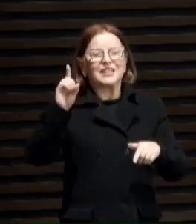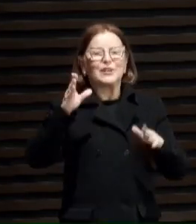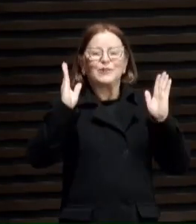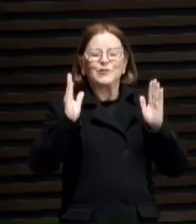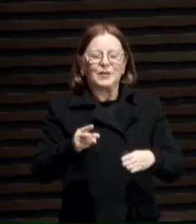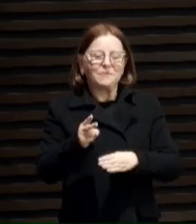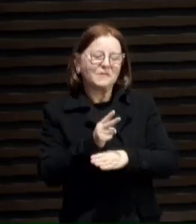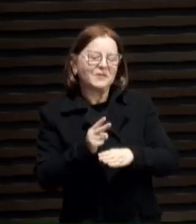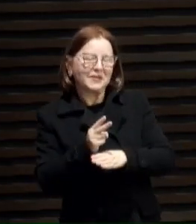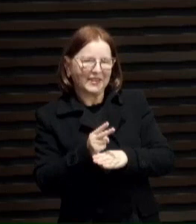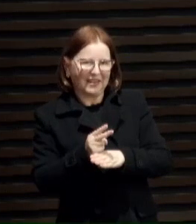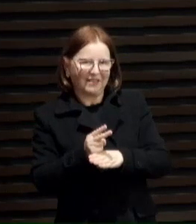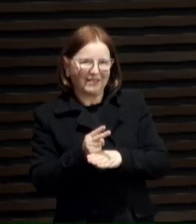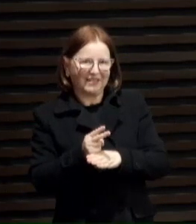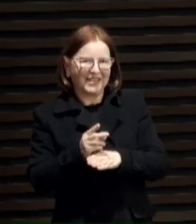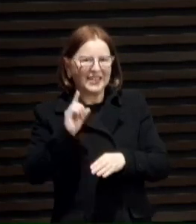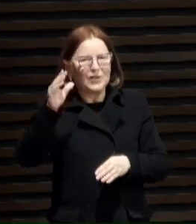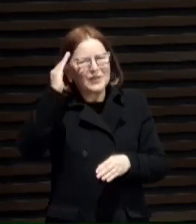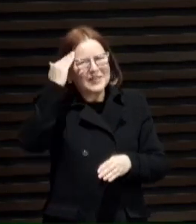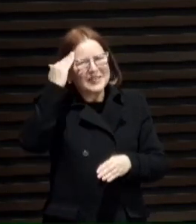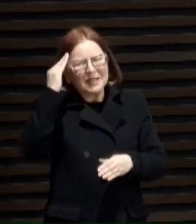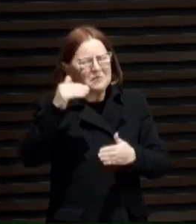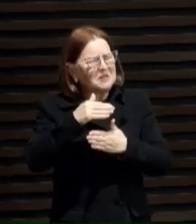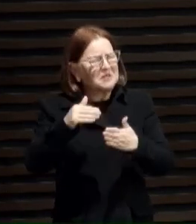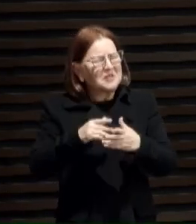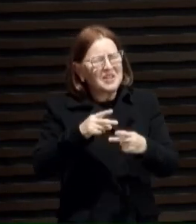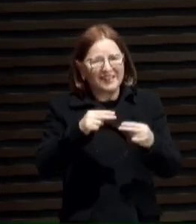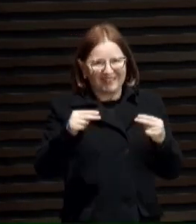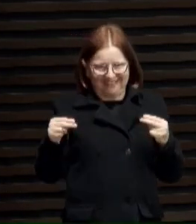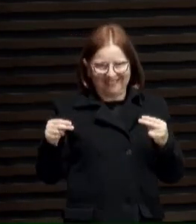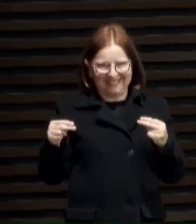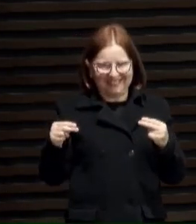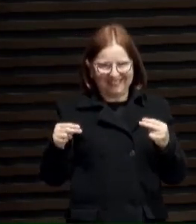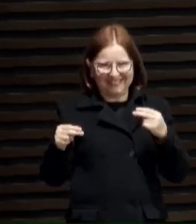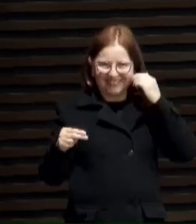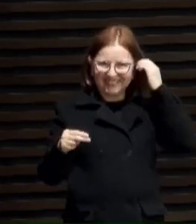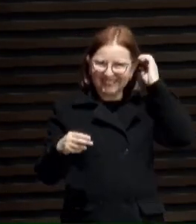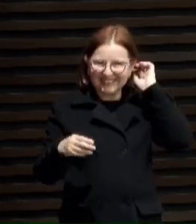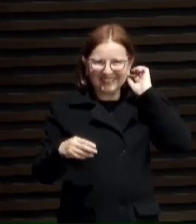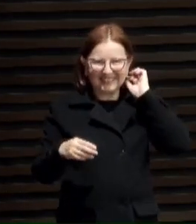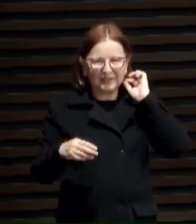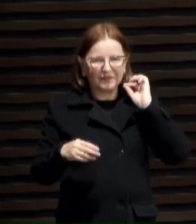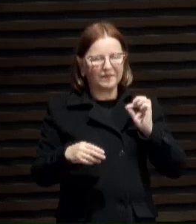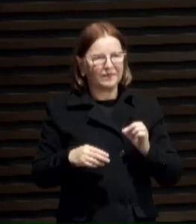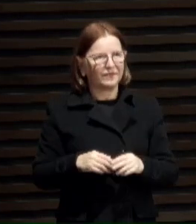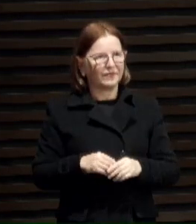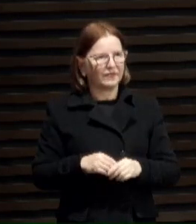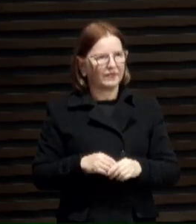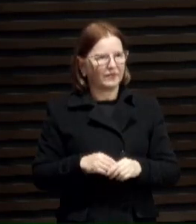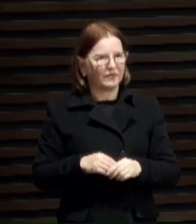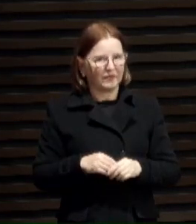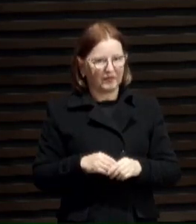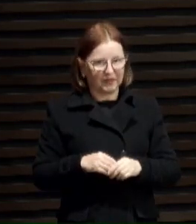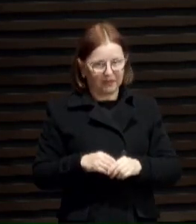buscava. Deus já sabia qual era a nossa necessidade. Primeiro, precisamos